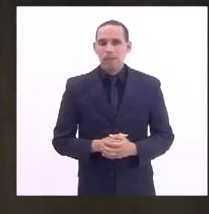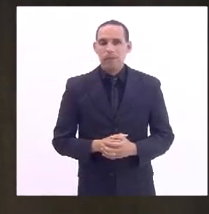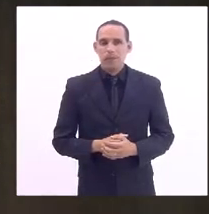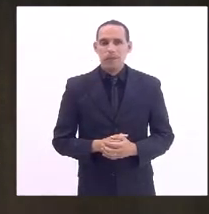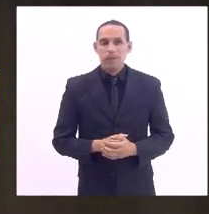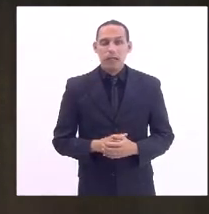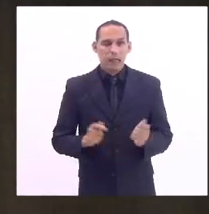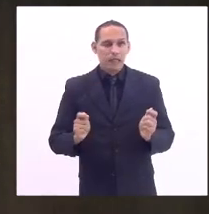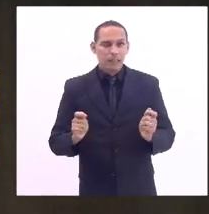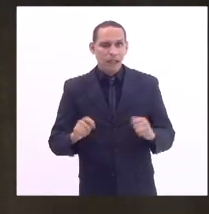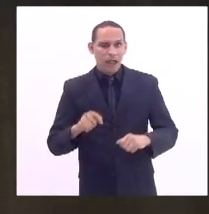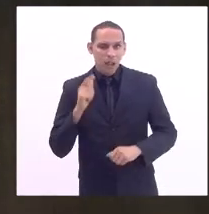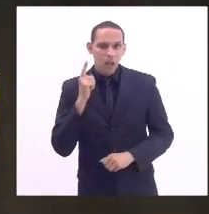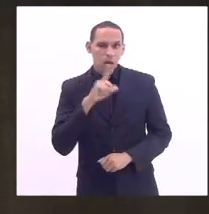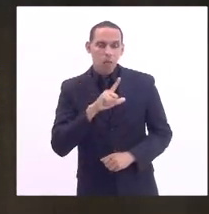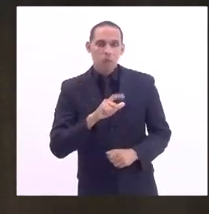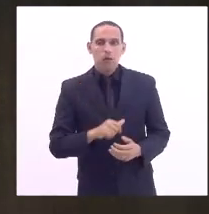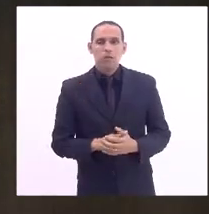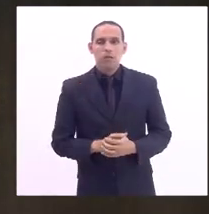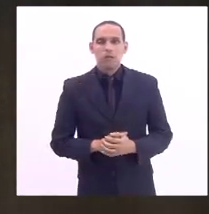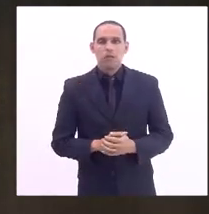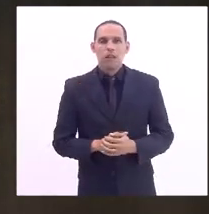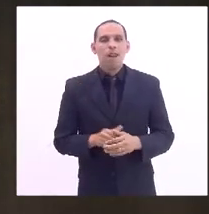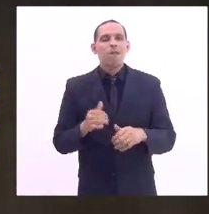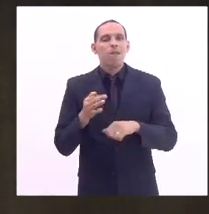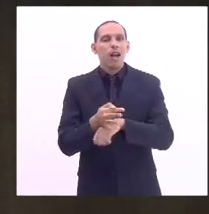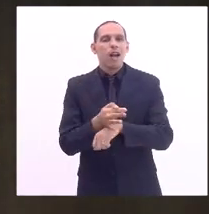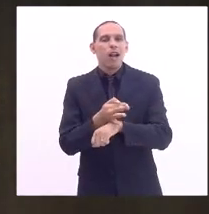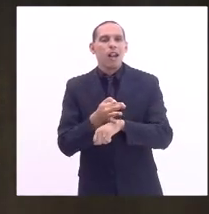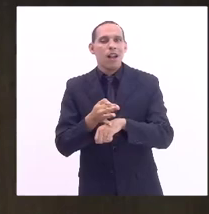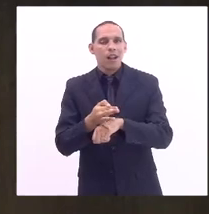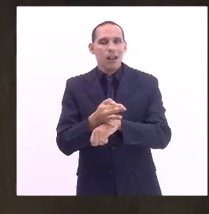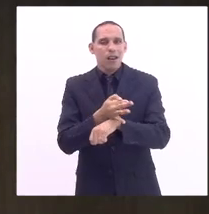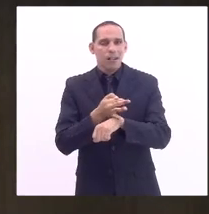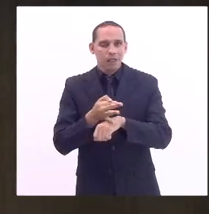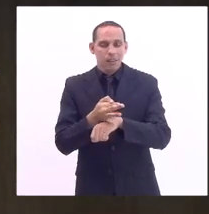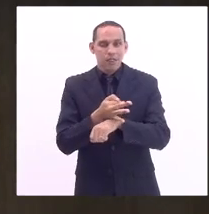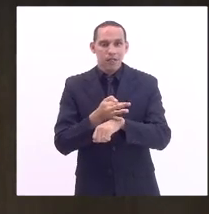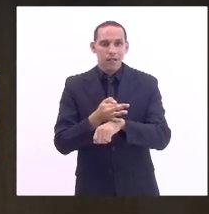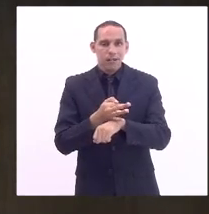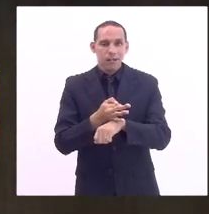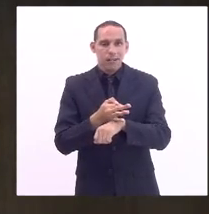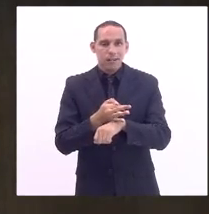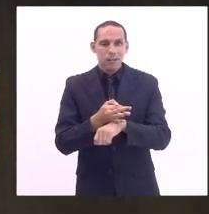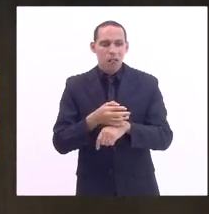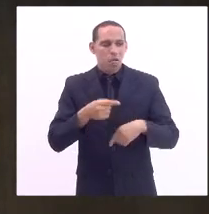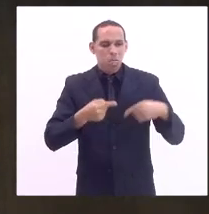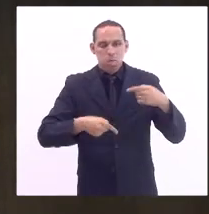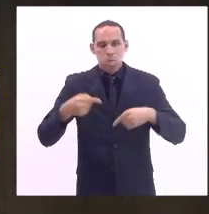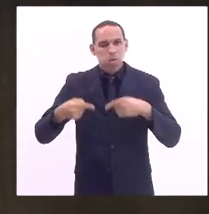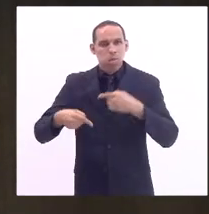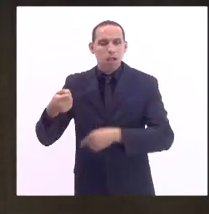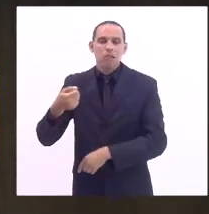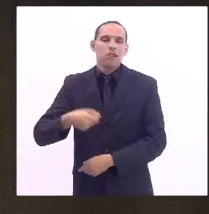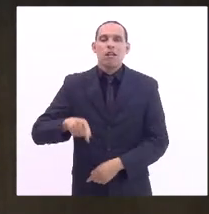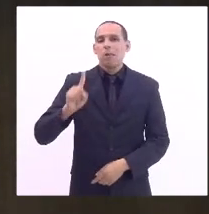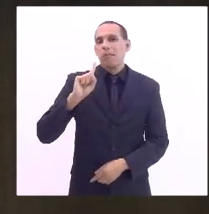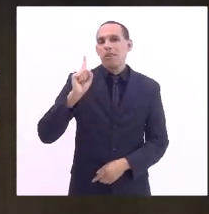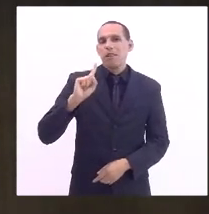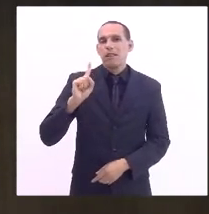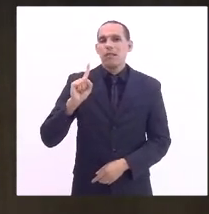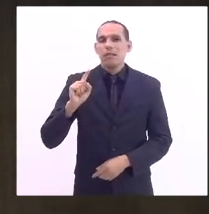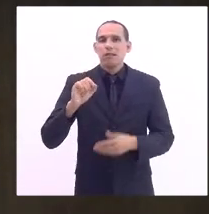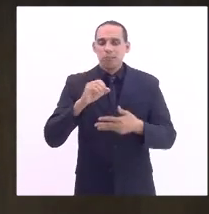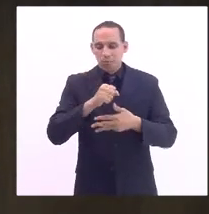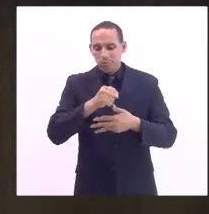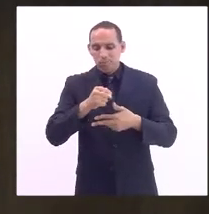realmente possam ter férias e não litigar em nenhum dos poderes entre 20